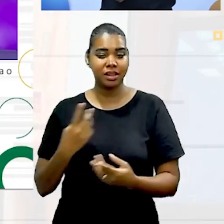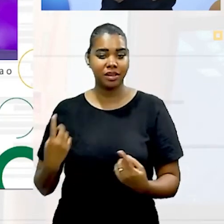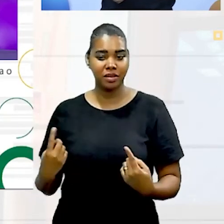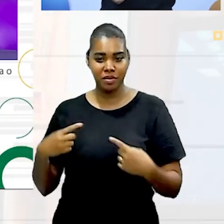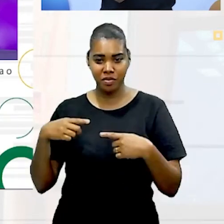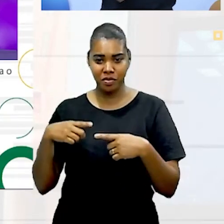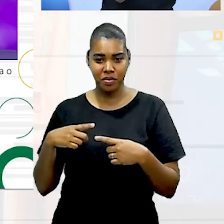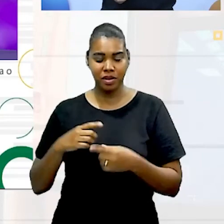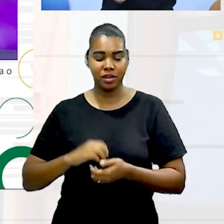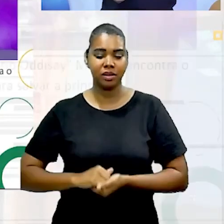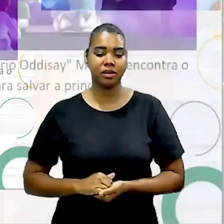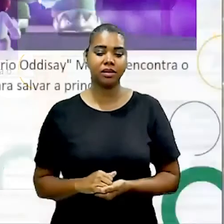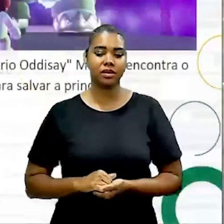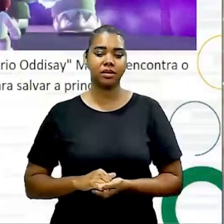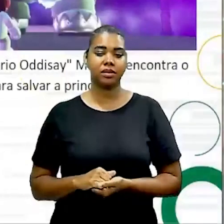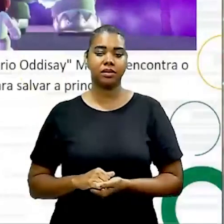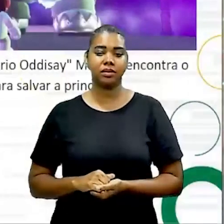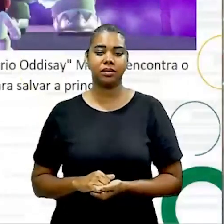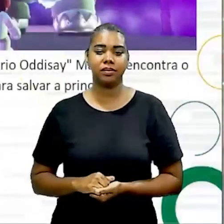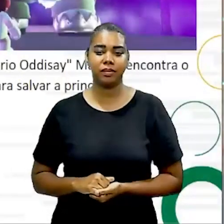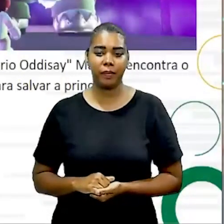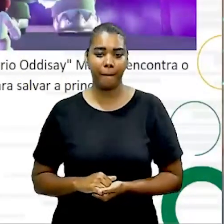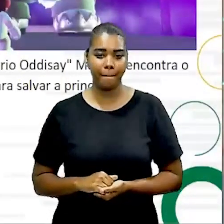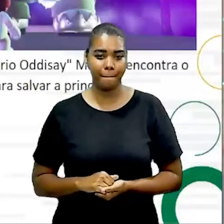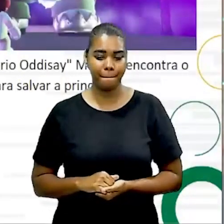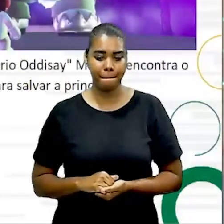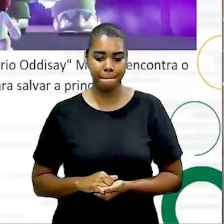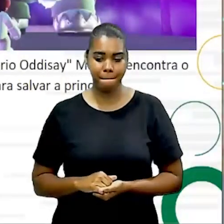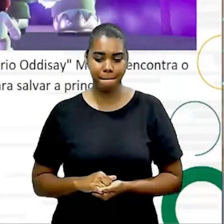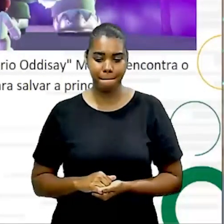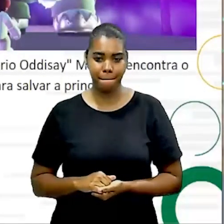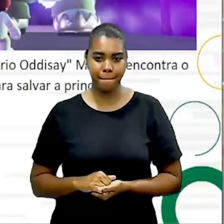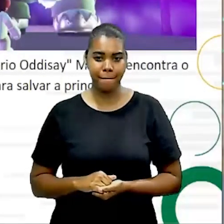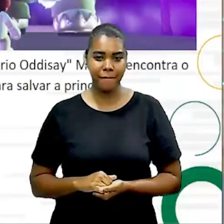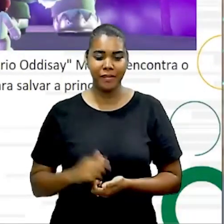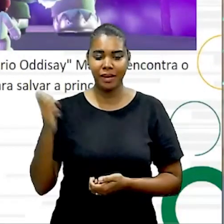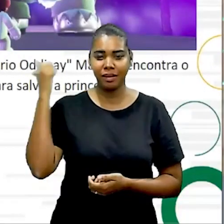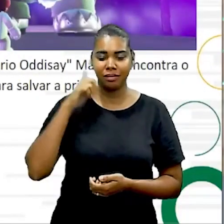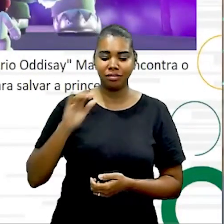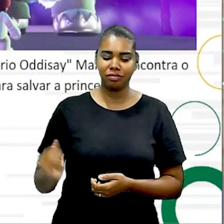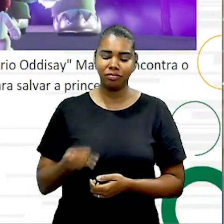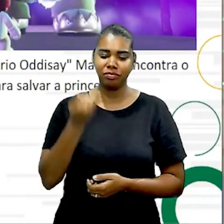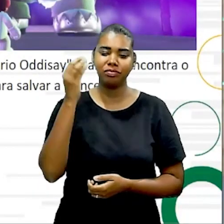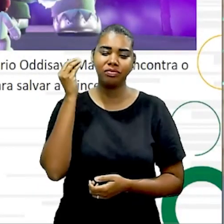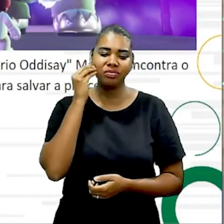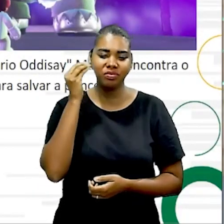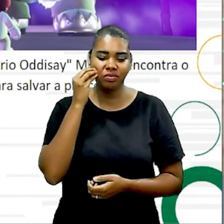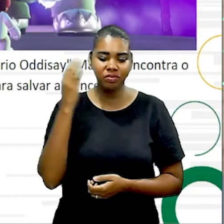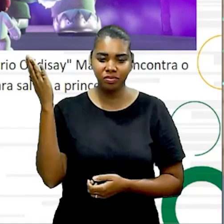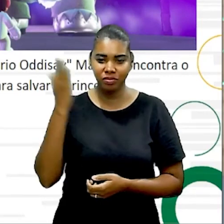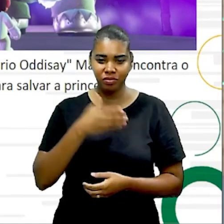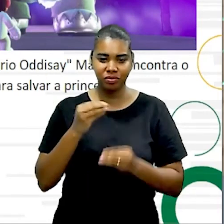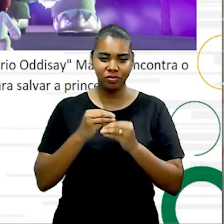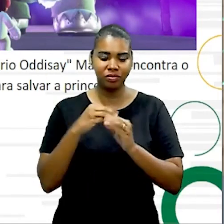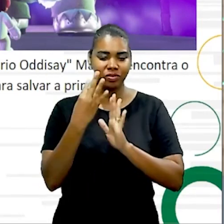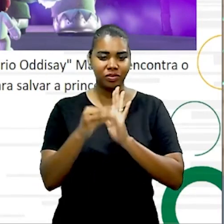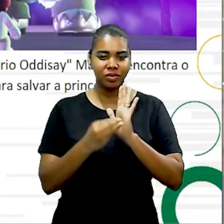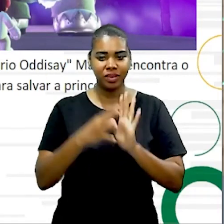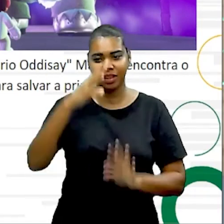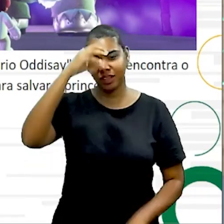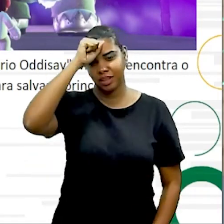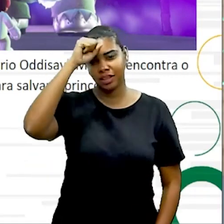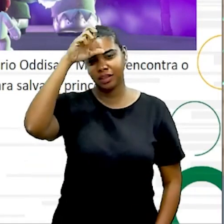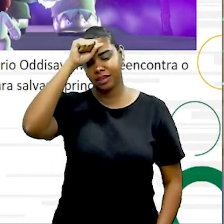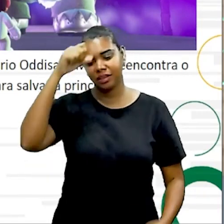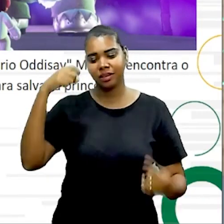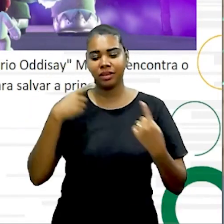conflito, ainda maior que todas as coisas do jogo. O herói percebe que é a oportunidade de testar e aplicar o que aprendeu e enfrenta um